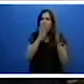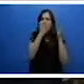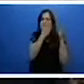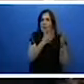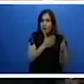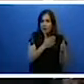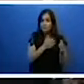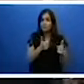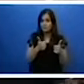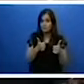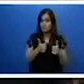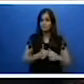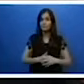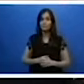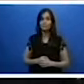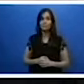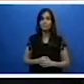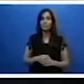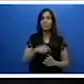números.